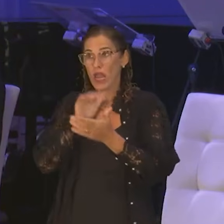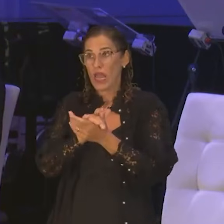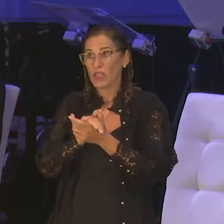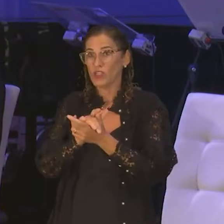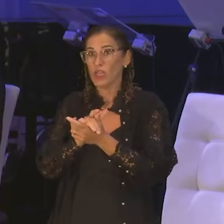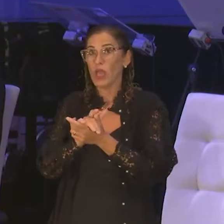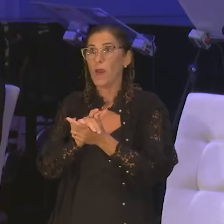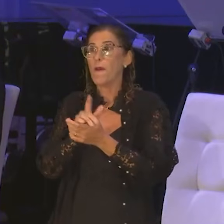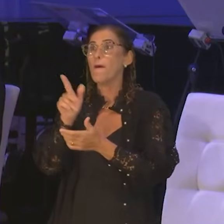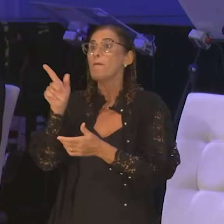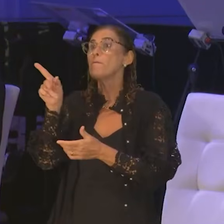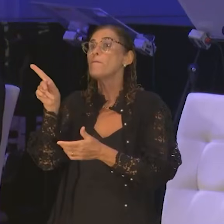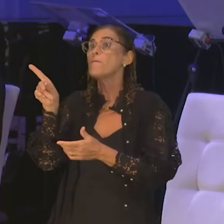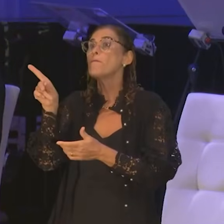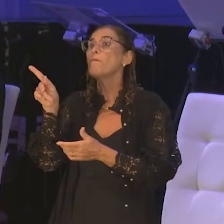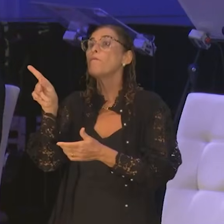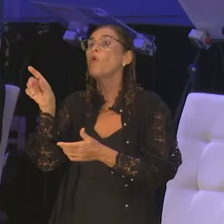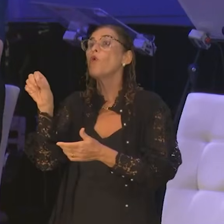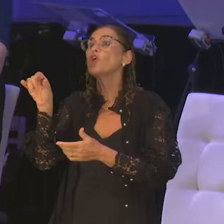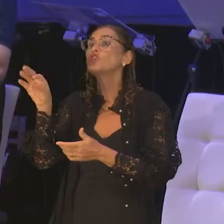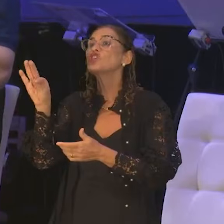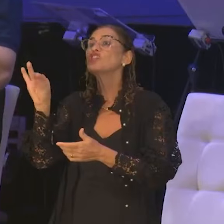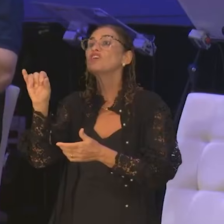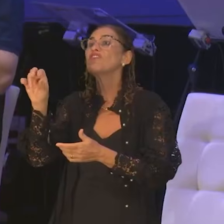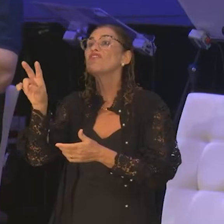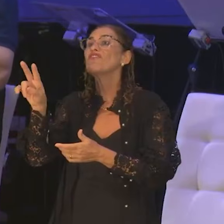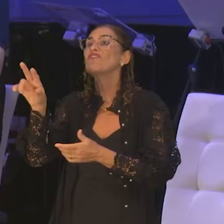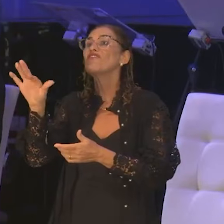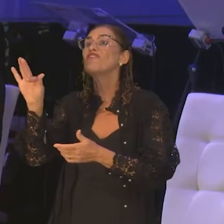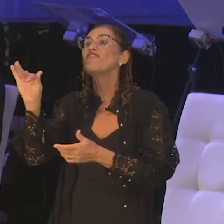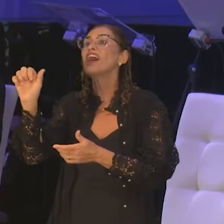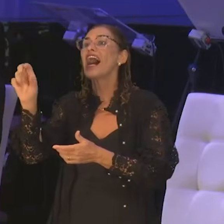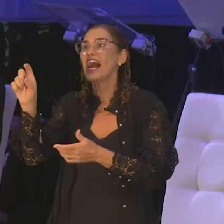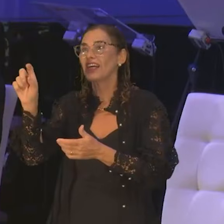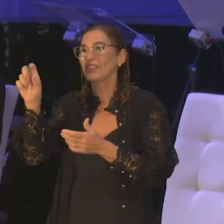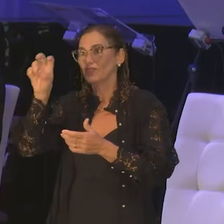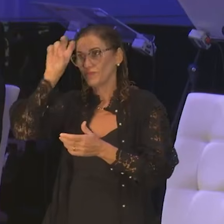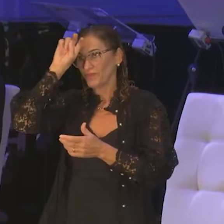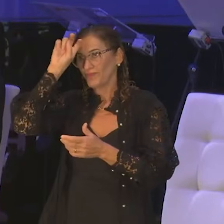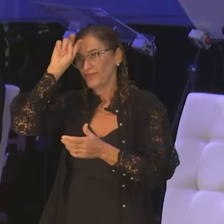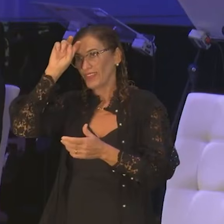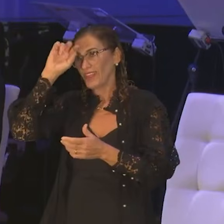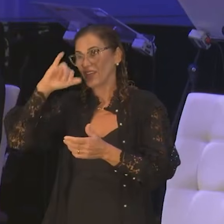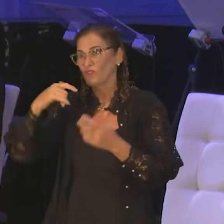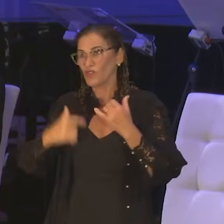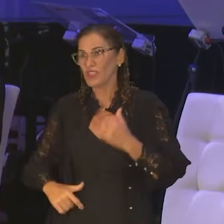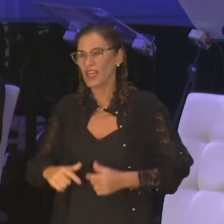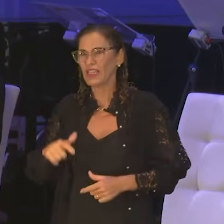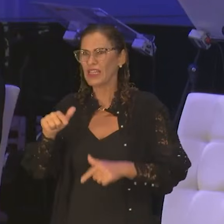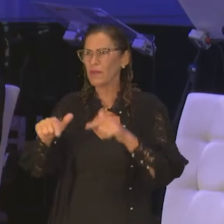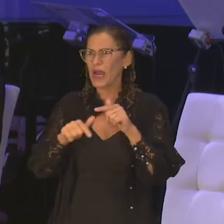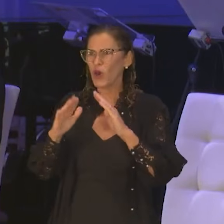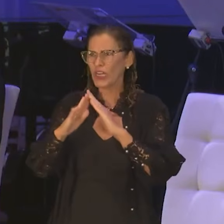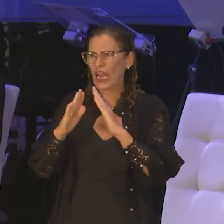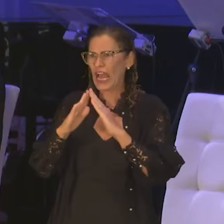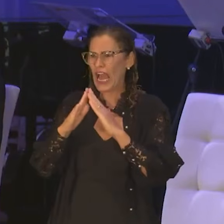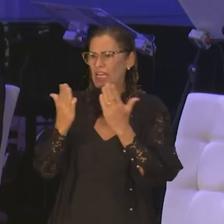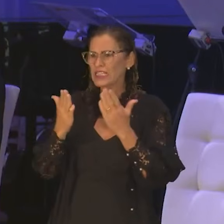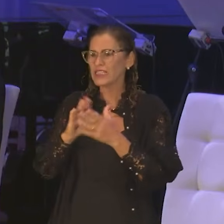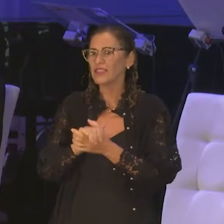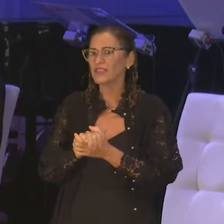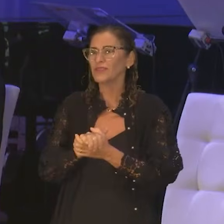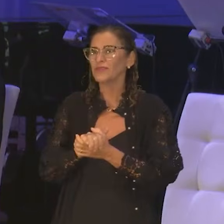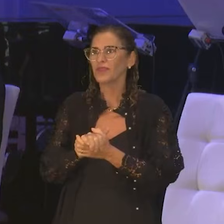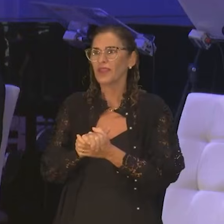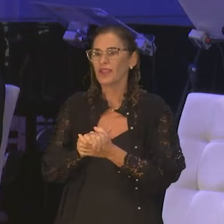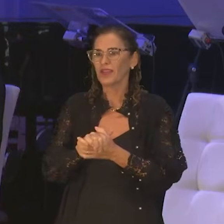na história dos árabes, sabe? Não é uma confirmação, já que a Bíblia não disse, né? Ou disse? Disse ou